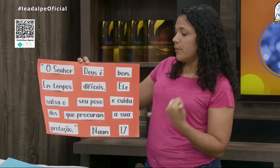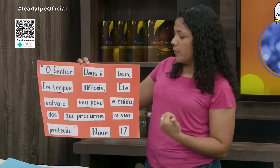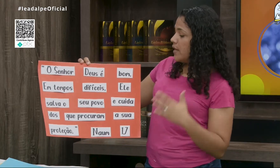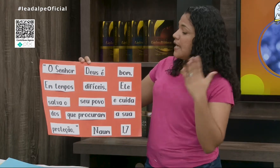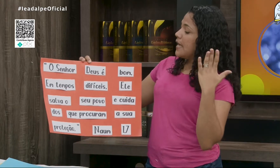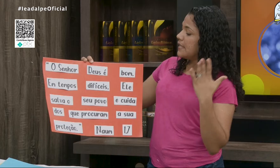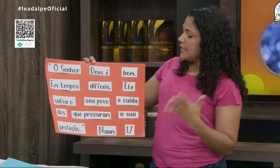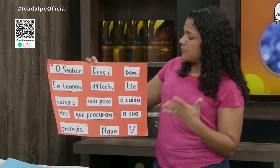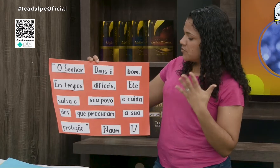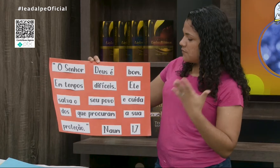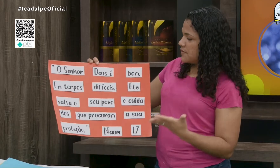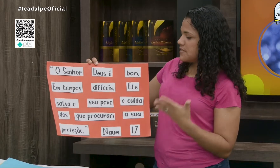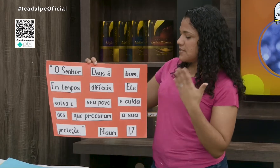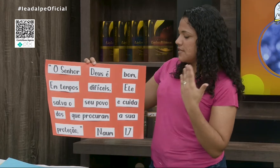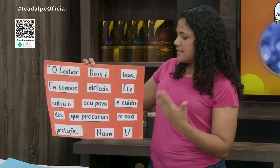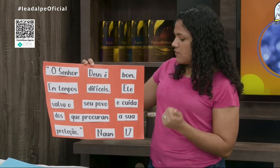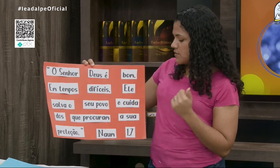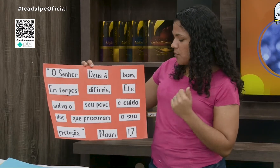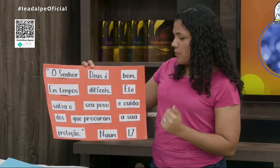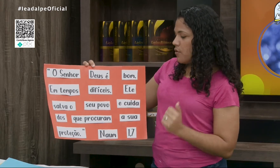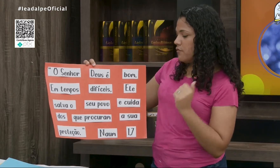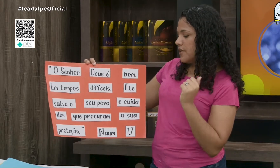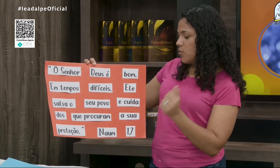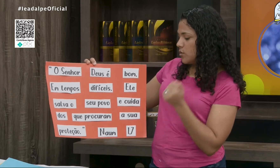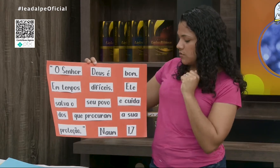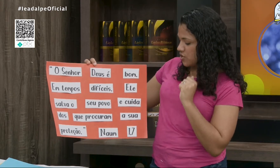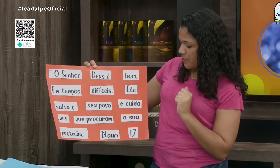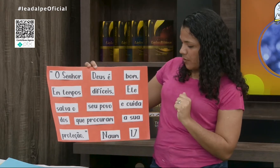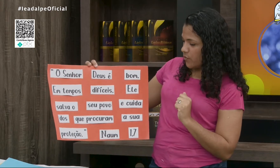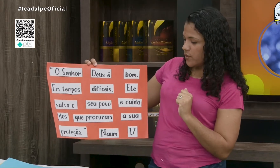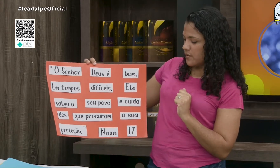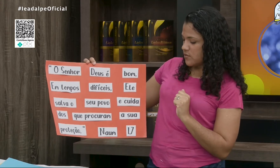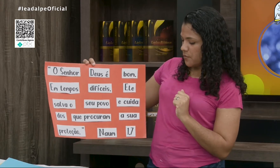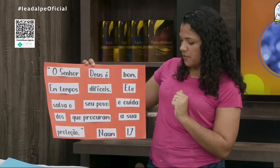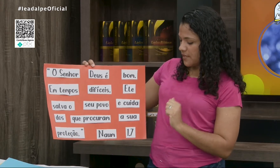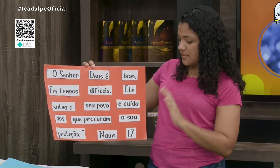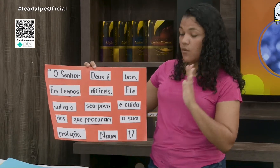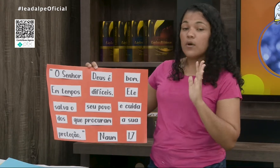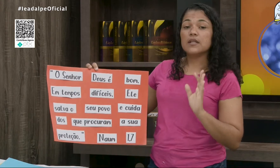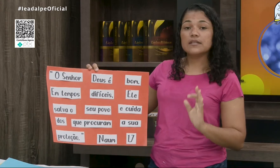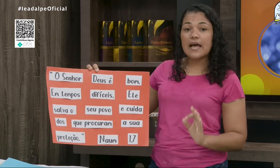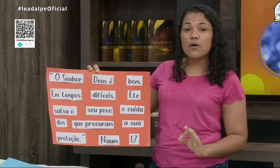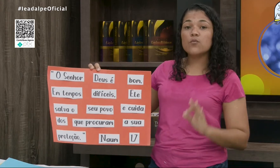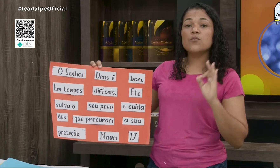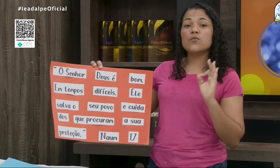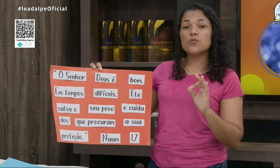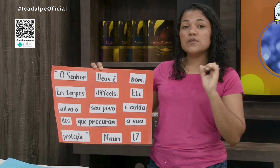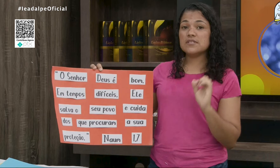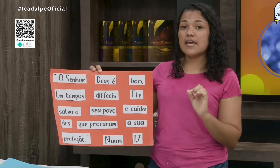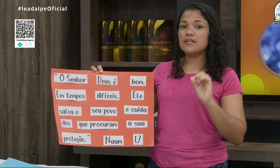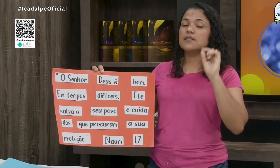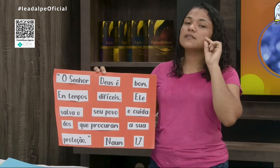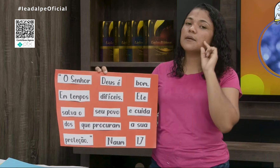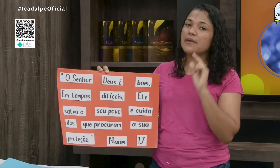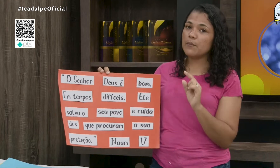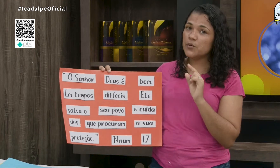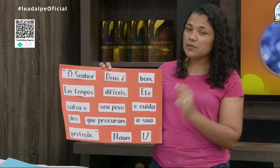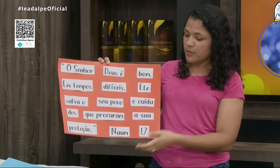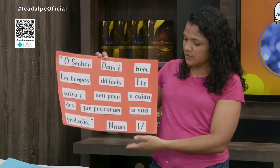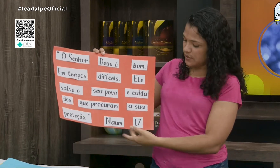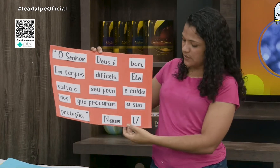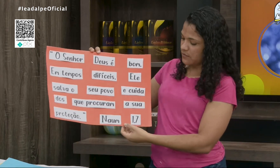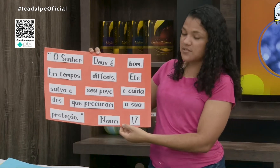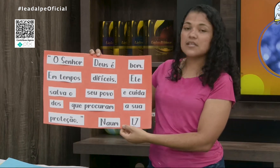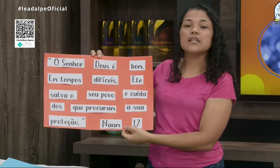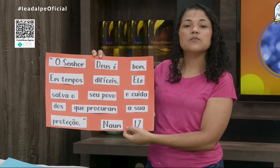Deus é bom. Em tempos difíceis, ele salva o seu povo e cuida dos que procuram a sua proteção. Naum 1 e 7. Também é